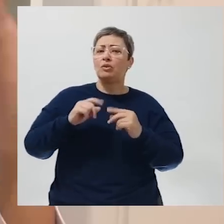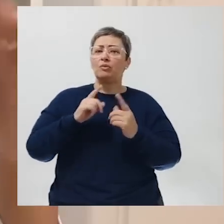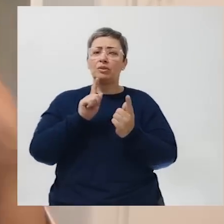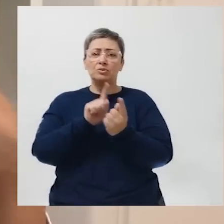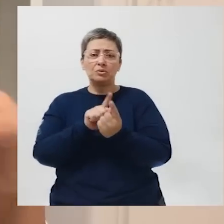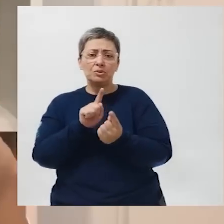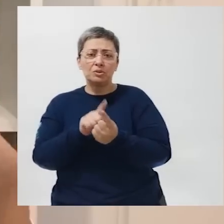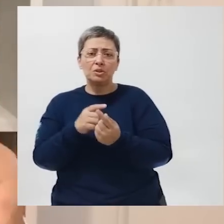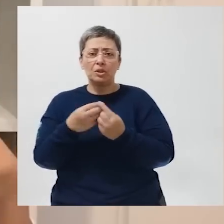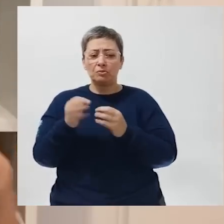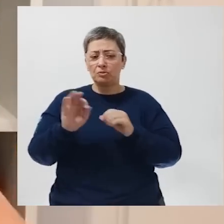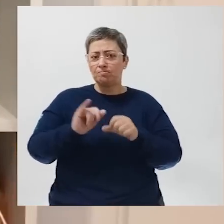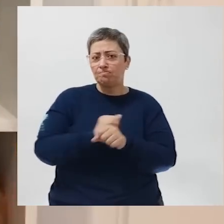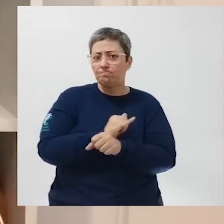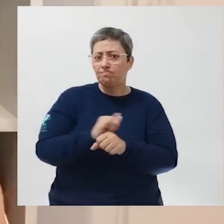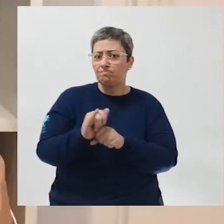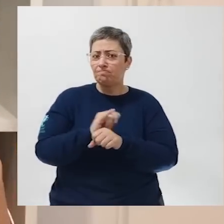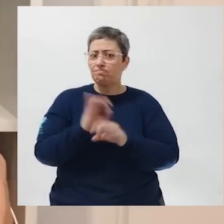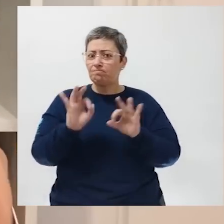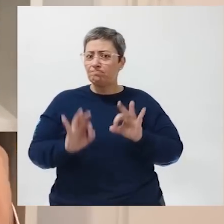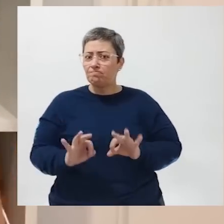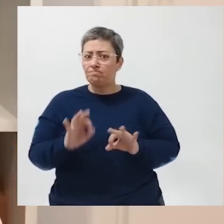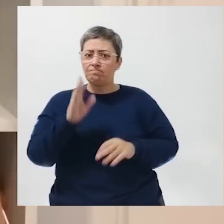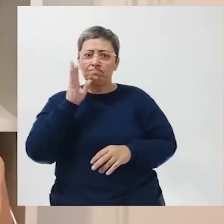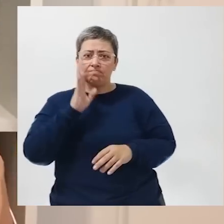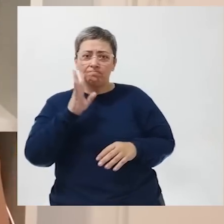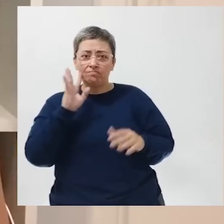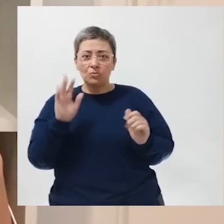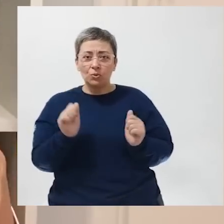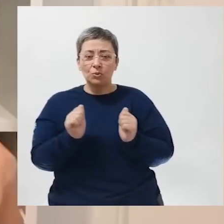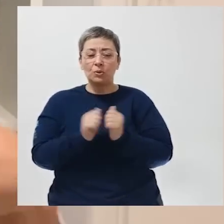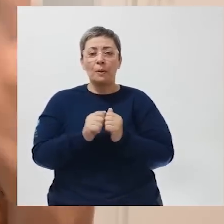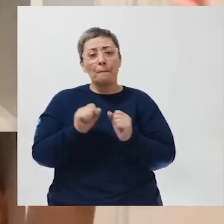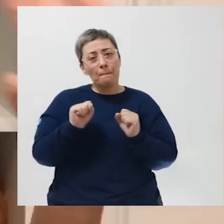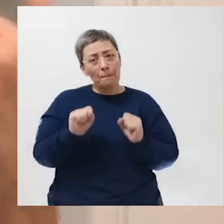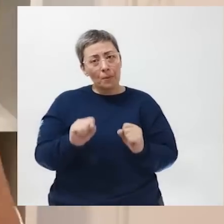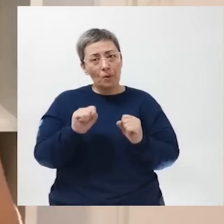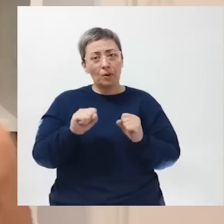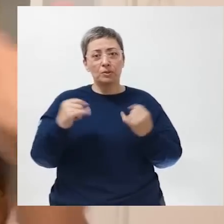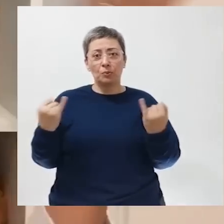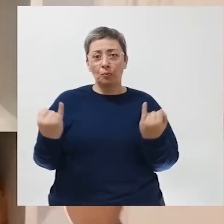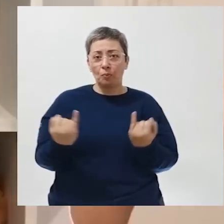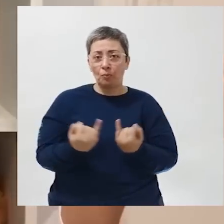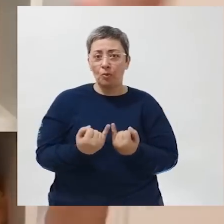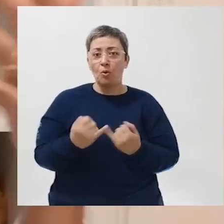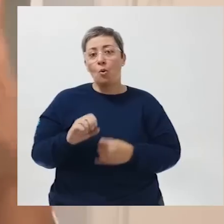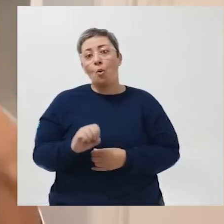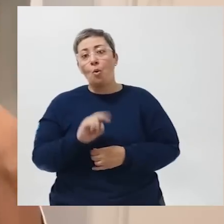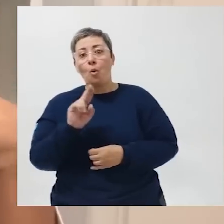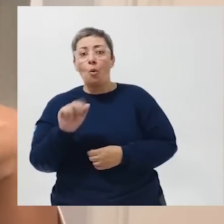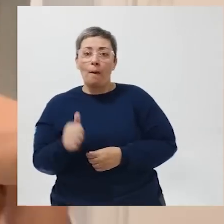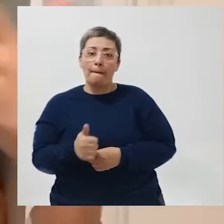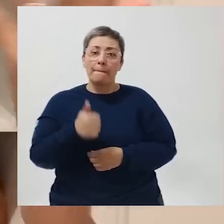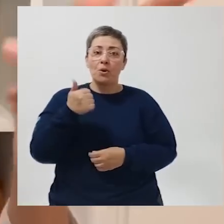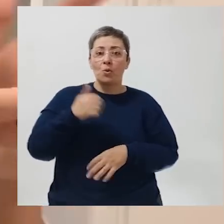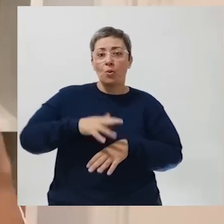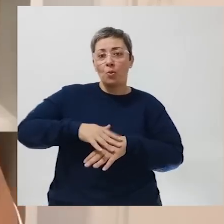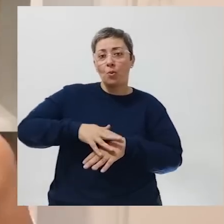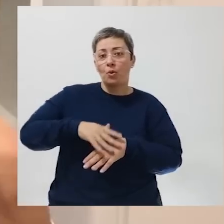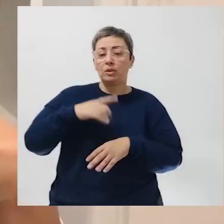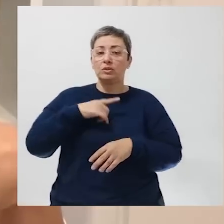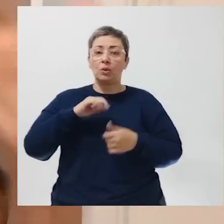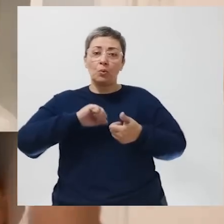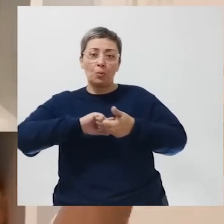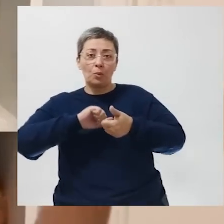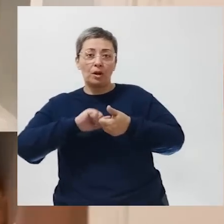paciente, monta uma estratégia bem legal junto com o paciente para que ele possa perder peso ou melhorar de alguma doença, ter